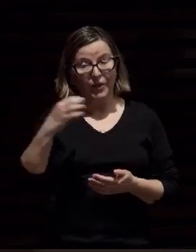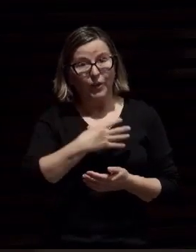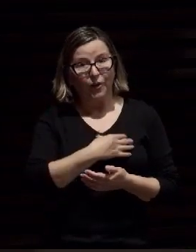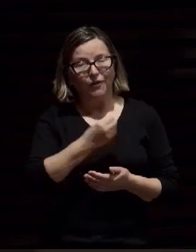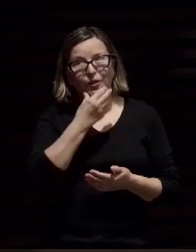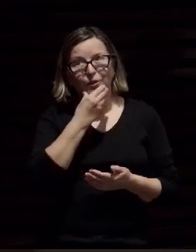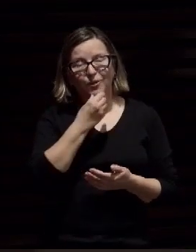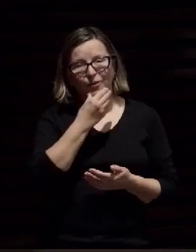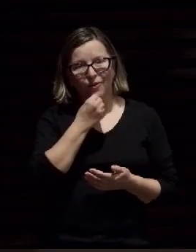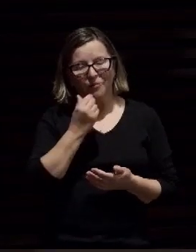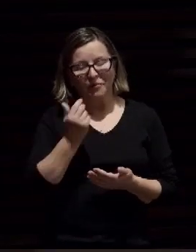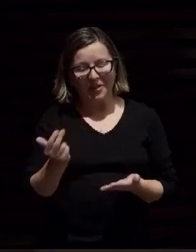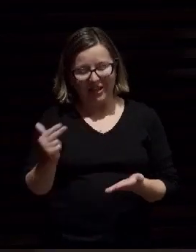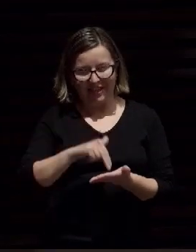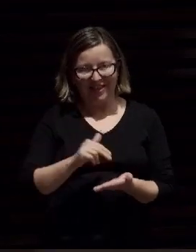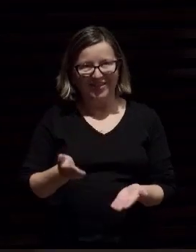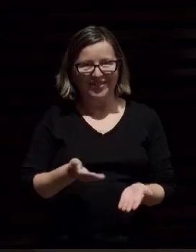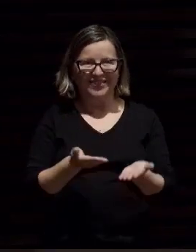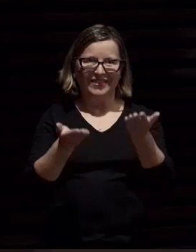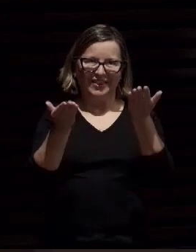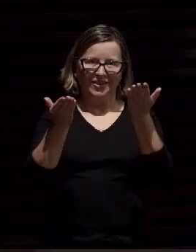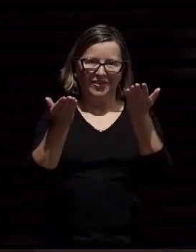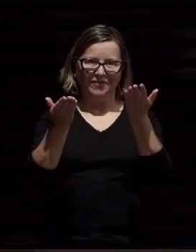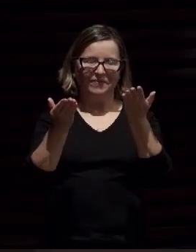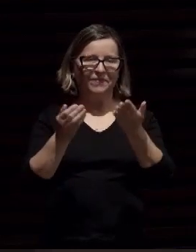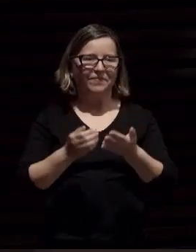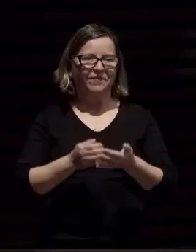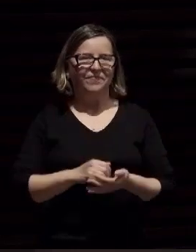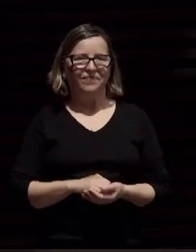Homem ressuscitasse